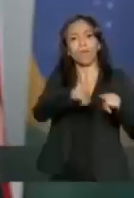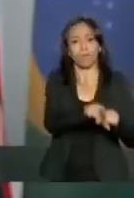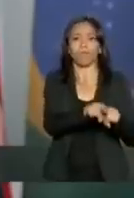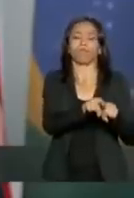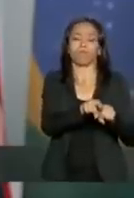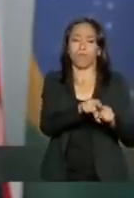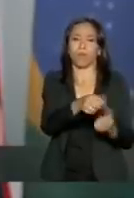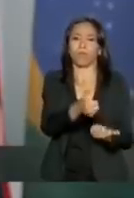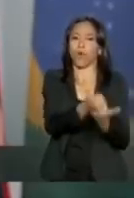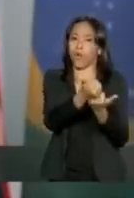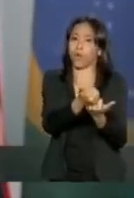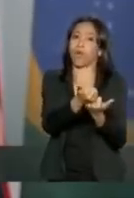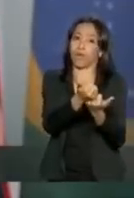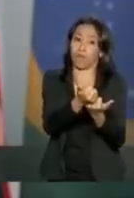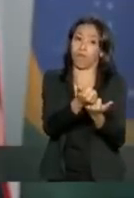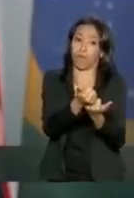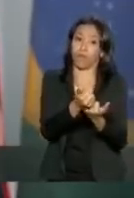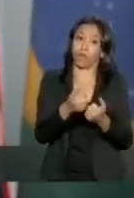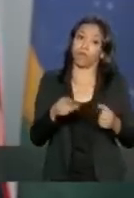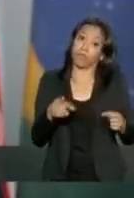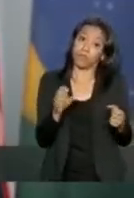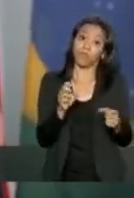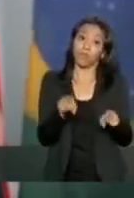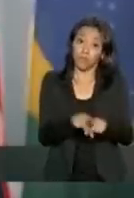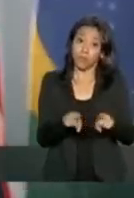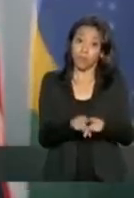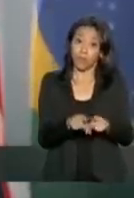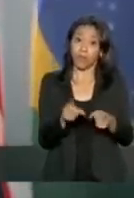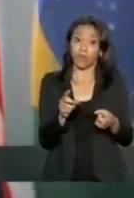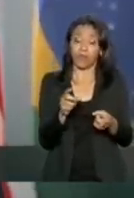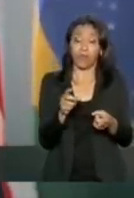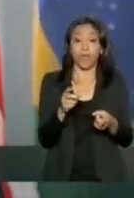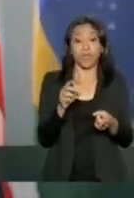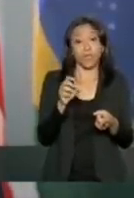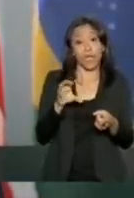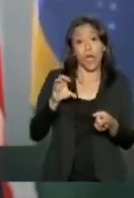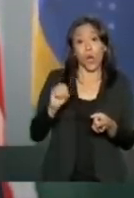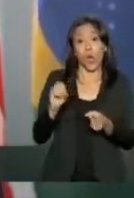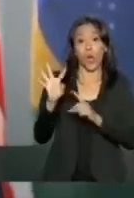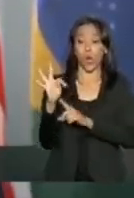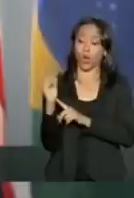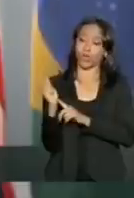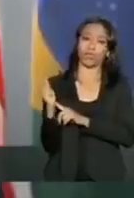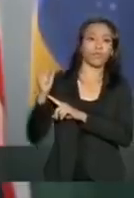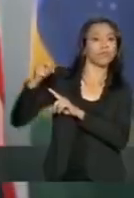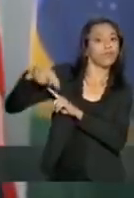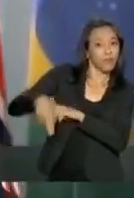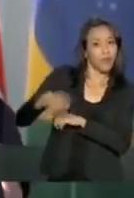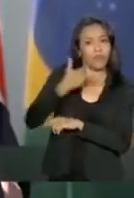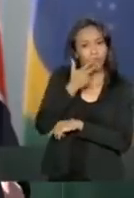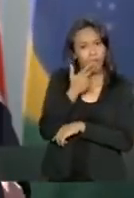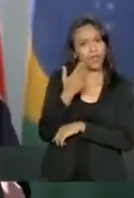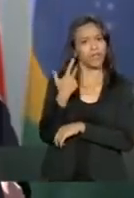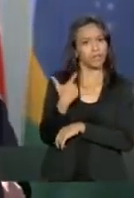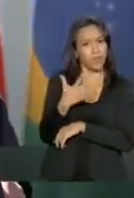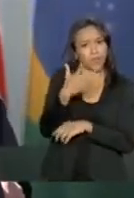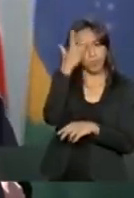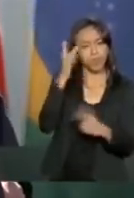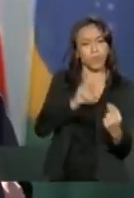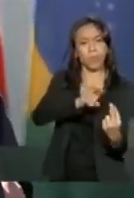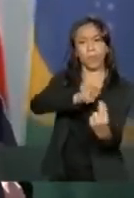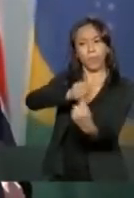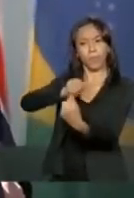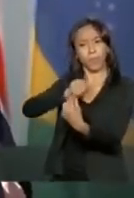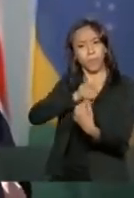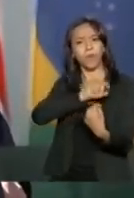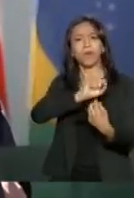que não é da OTAN e até possivelmente um aliado da OTAN. Falei com muitas pessoas a respeito disso e falaremos